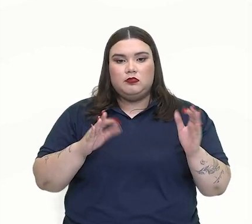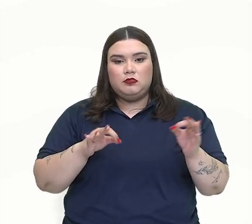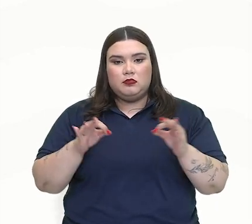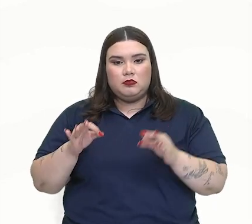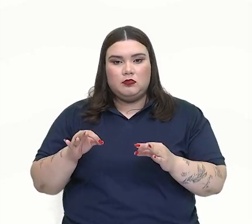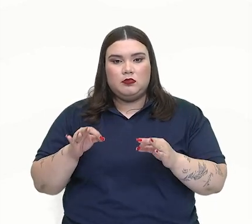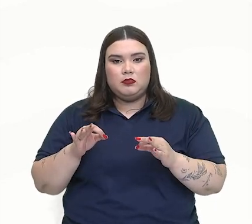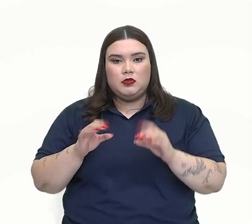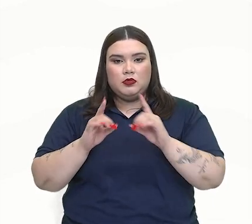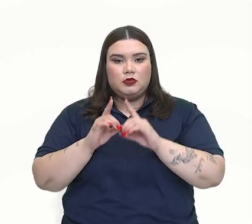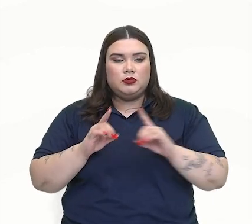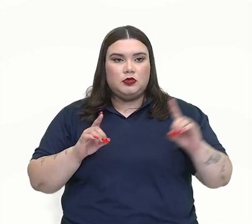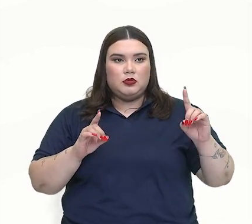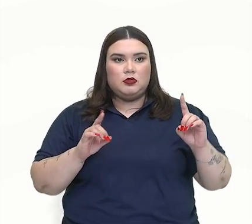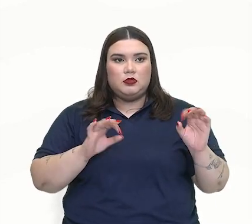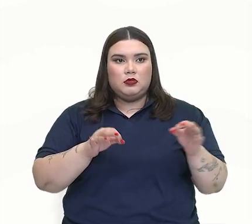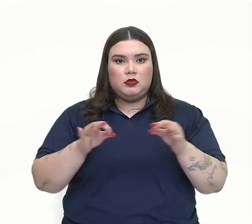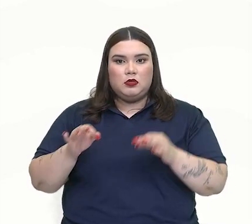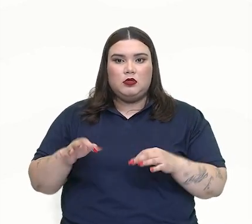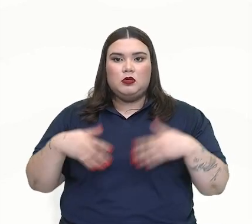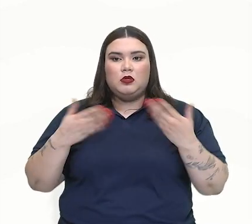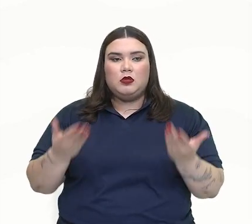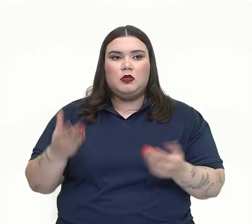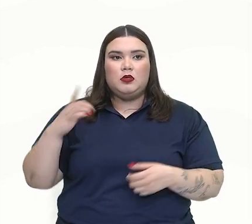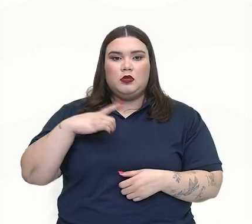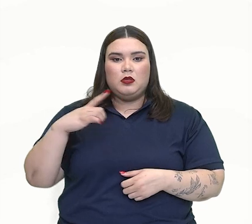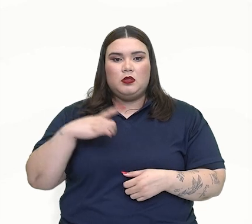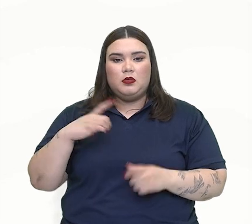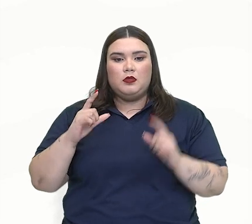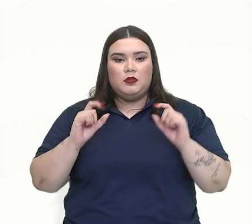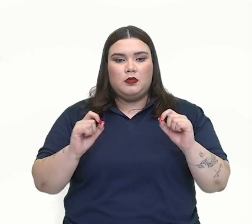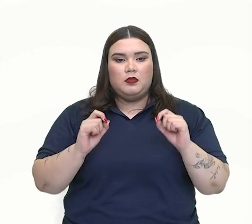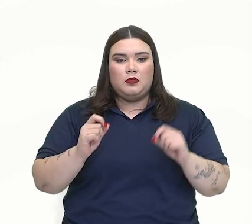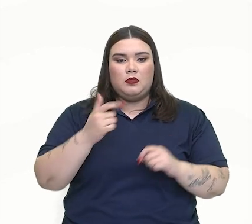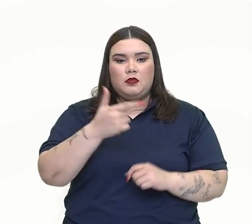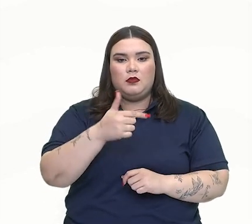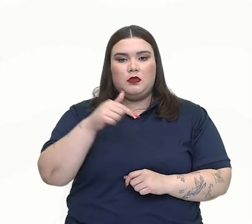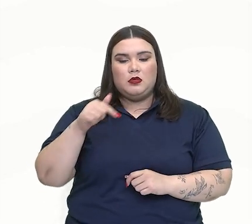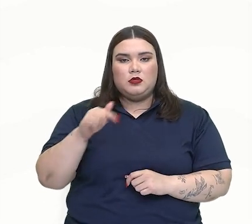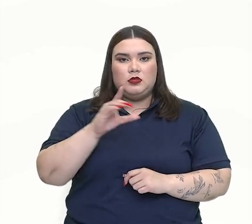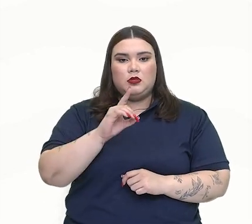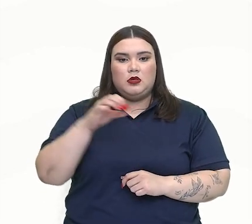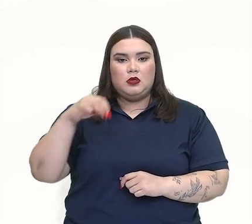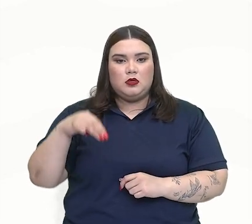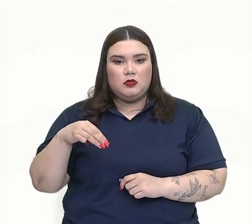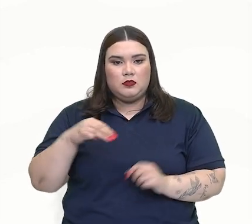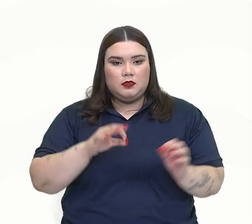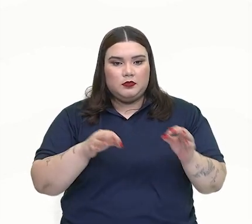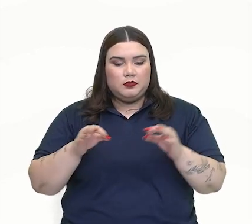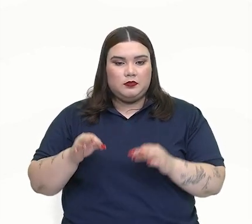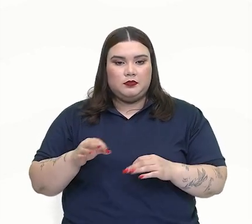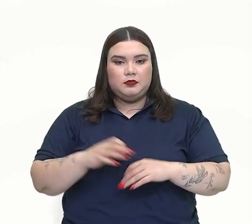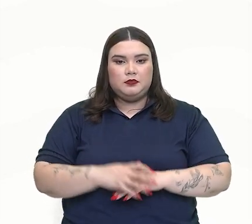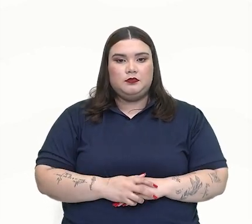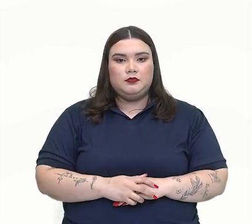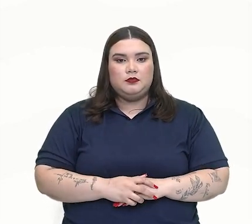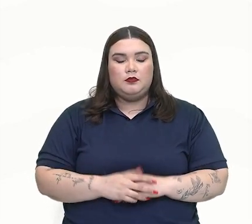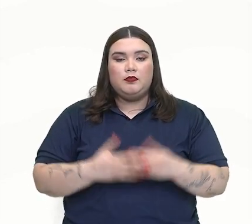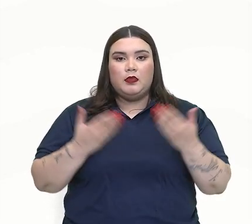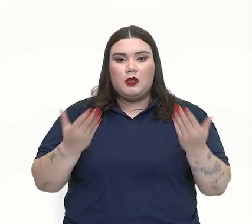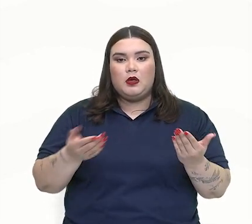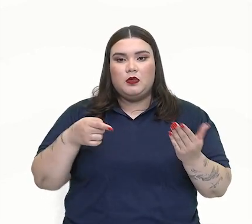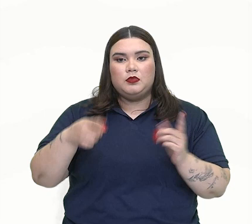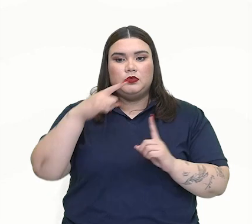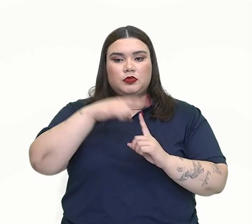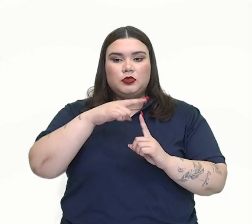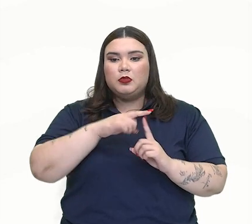a direita. Nesse caso aí, nós teremos 27 decímetros cúbicos, tá bom? Então, é dessa forma